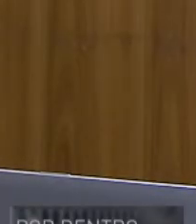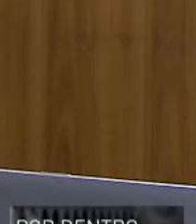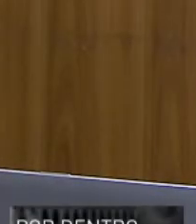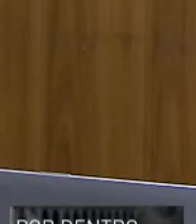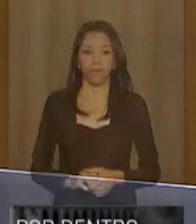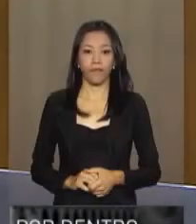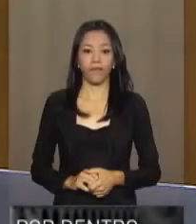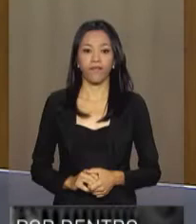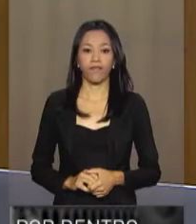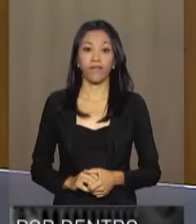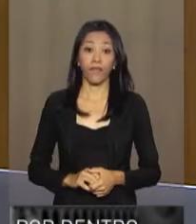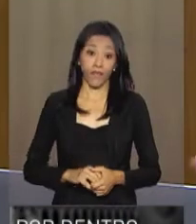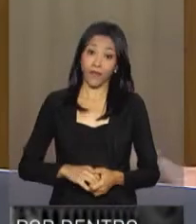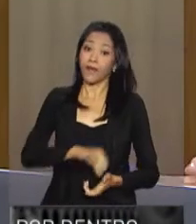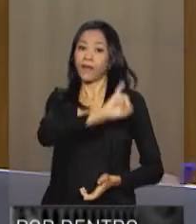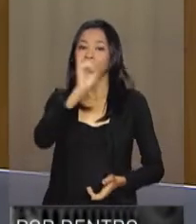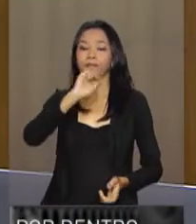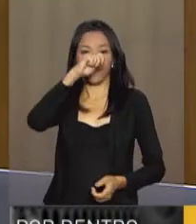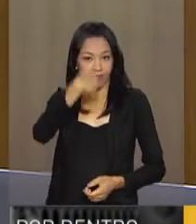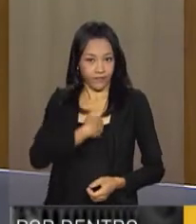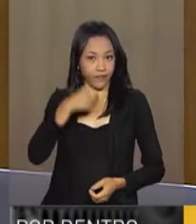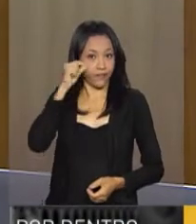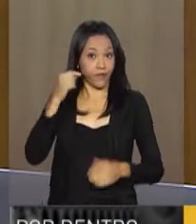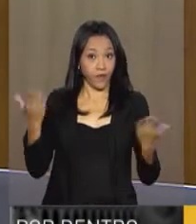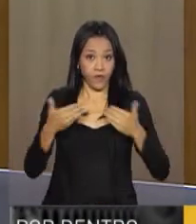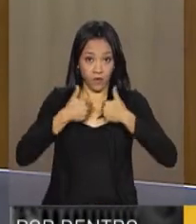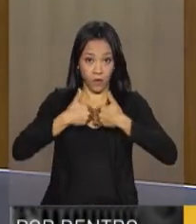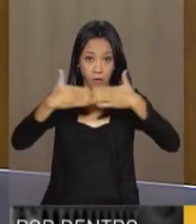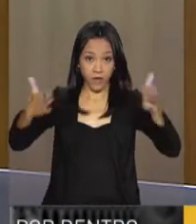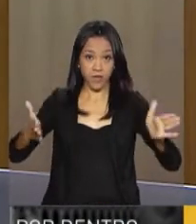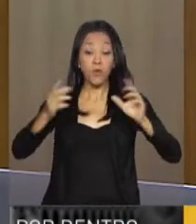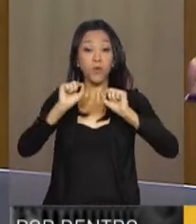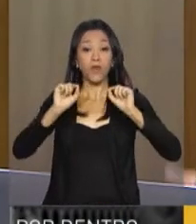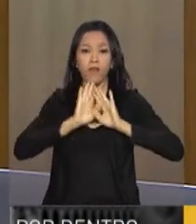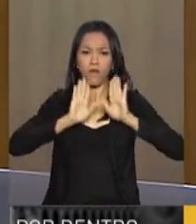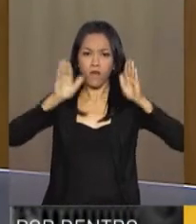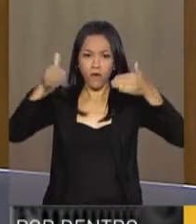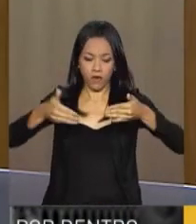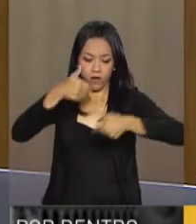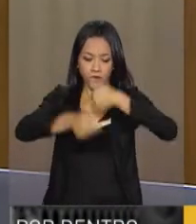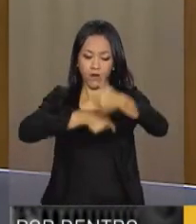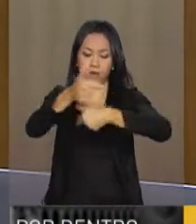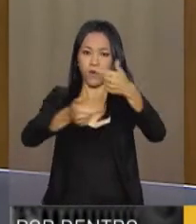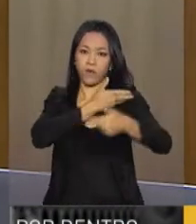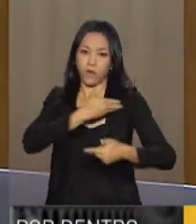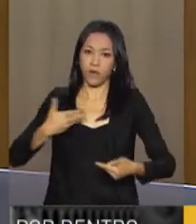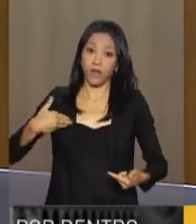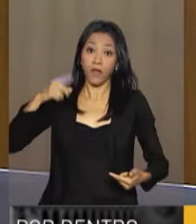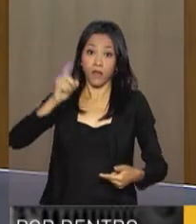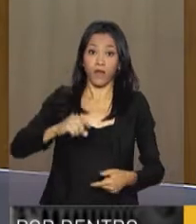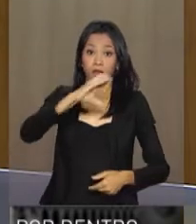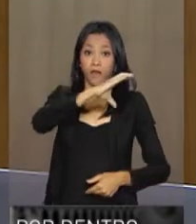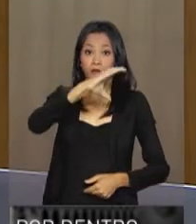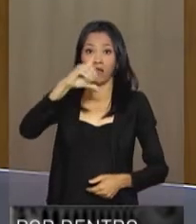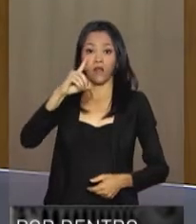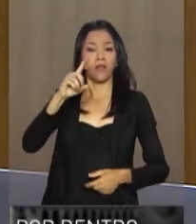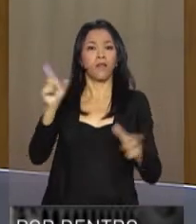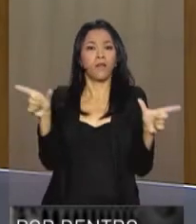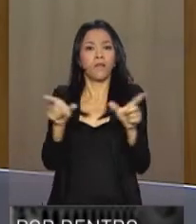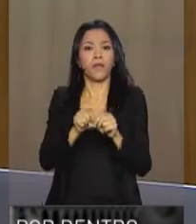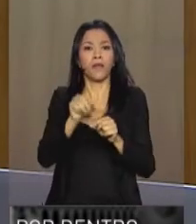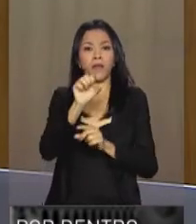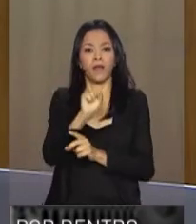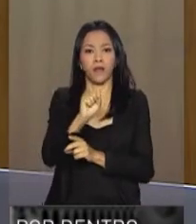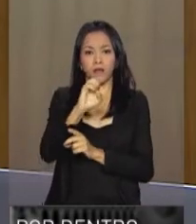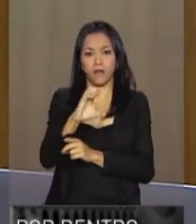olá eu sou o cara bate estamos lá com o programa por dentro do governo que é produzido e coordenado pela secom secretaria de comunicação social da